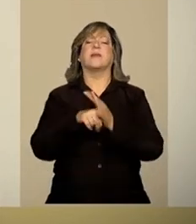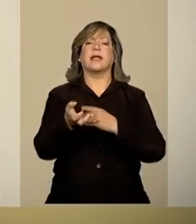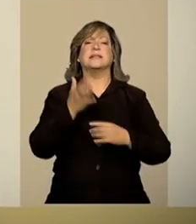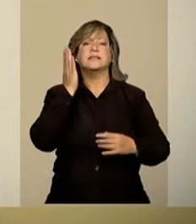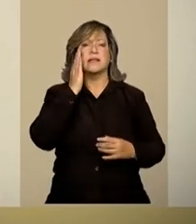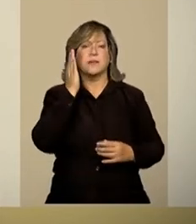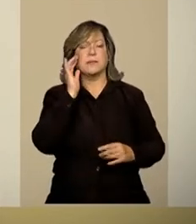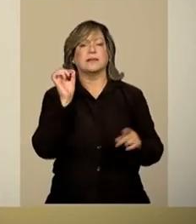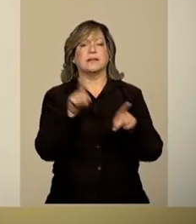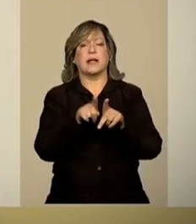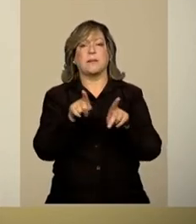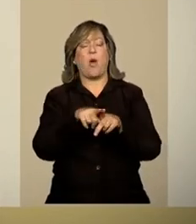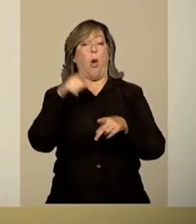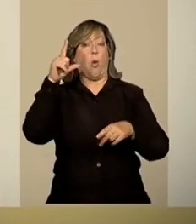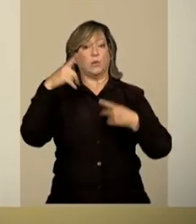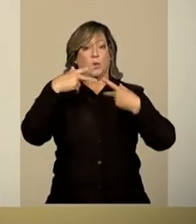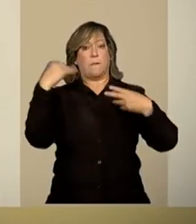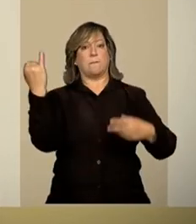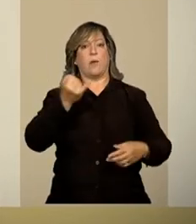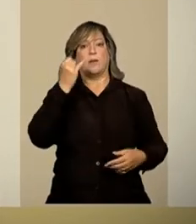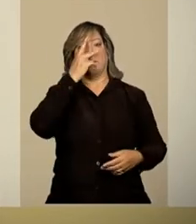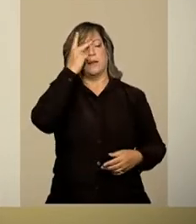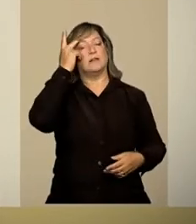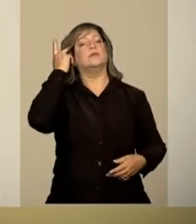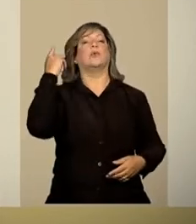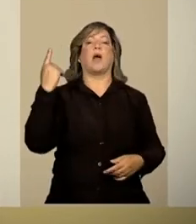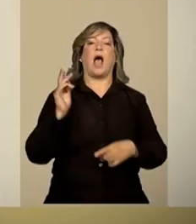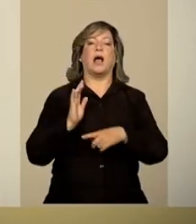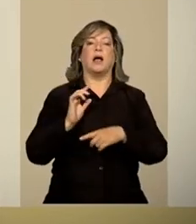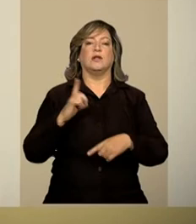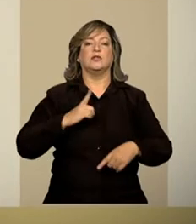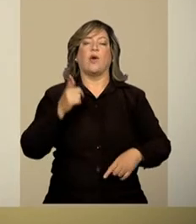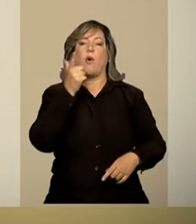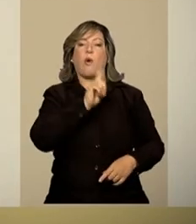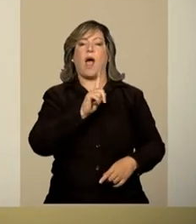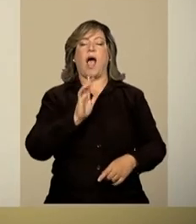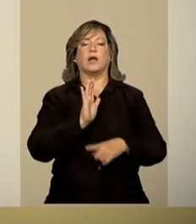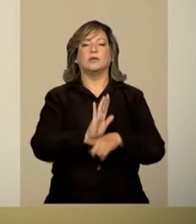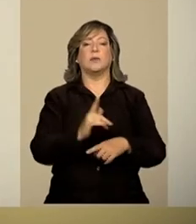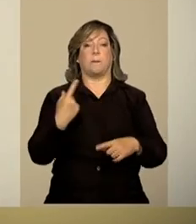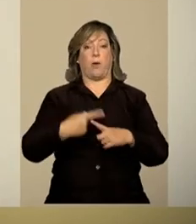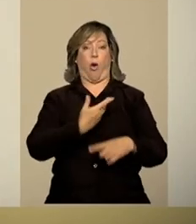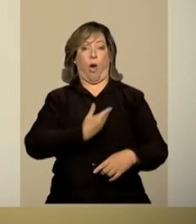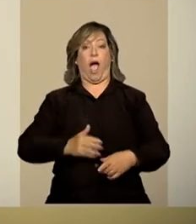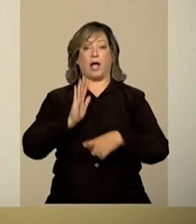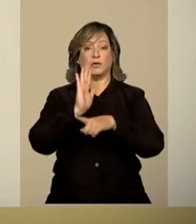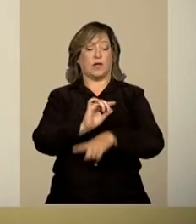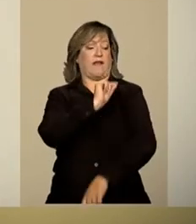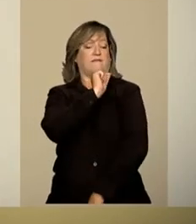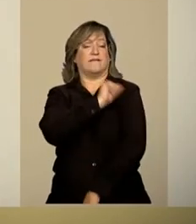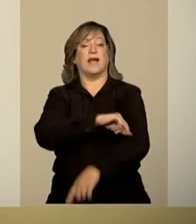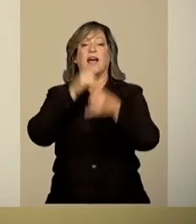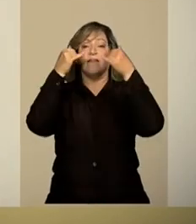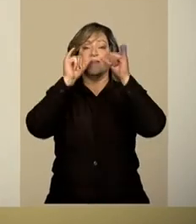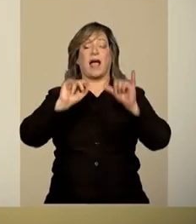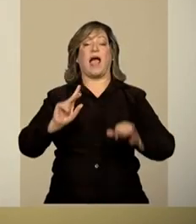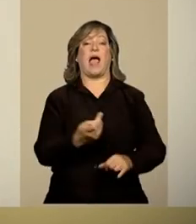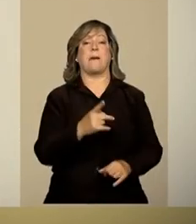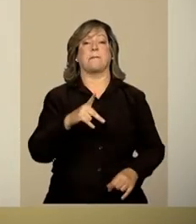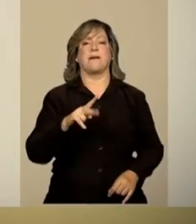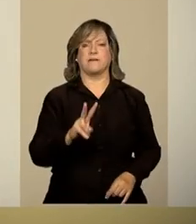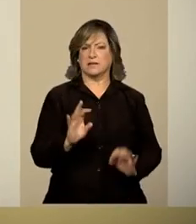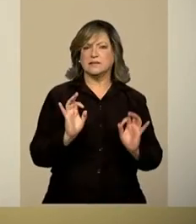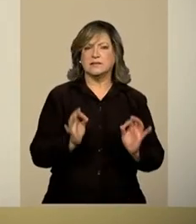outro importante investimento do Governo na saúde das pessoas que é a vacinação contra o HPV fala para gente essa é uma